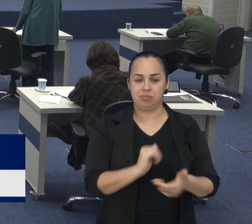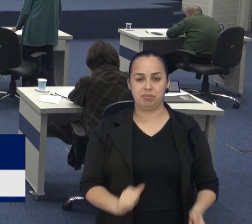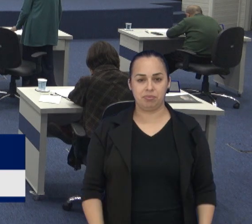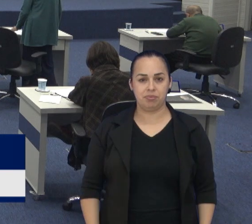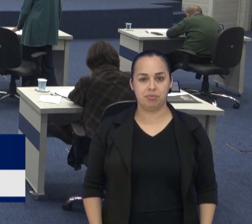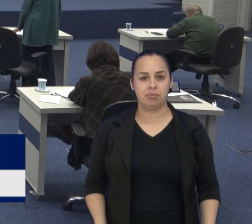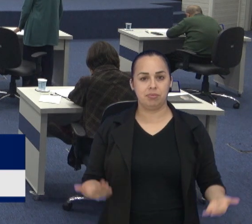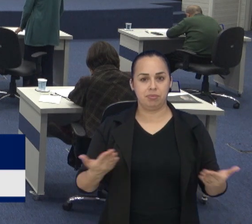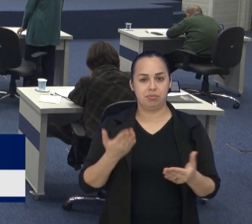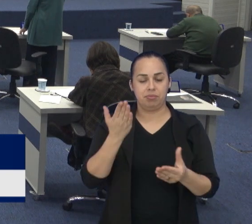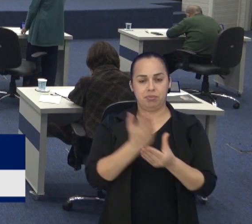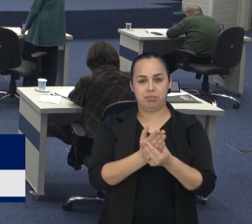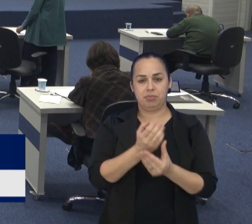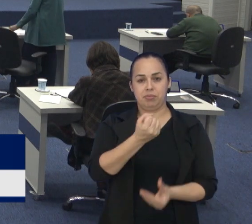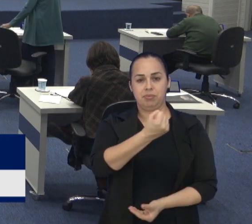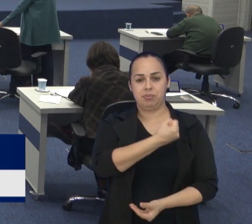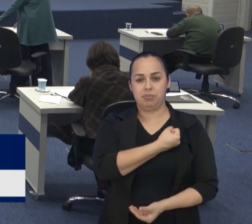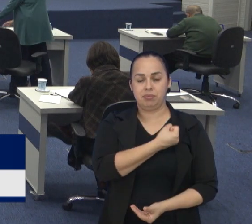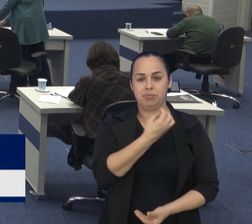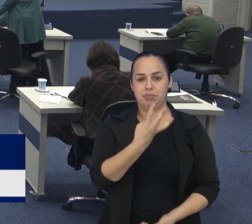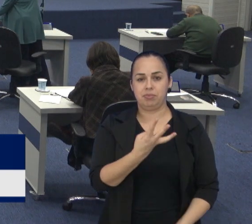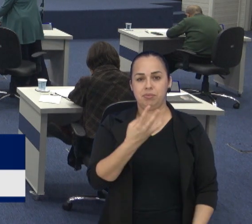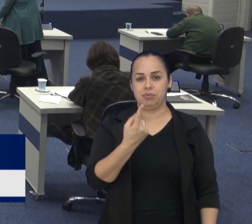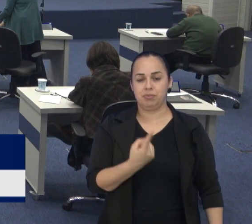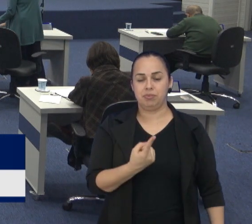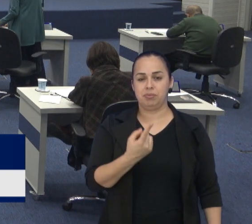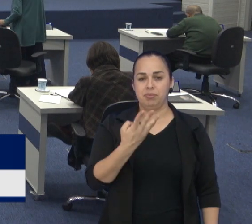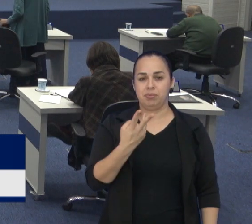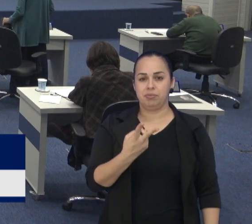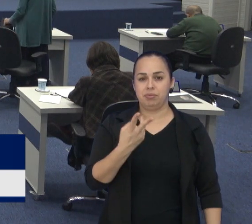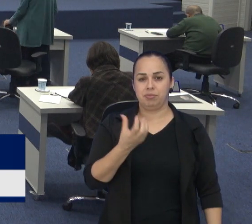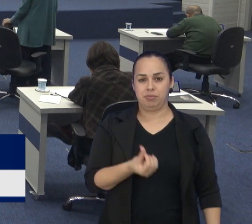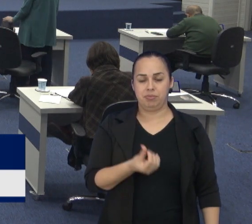Em discussão, o processo de número